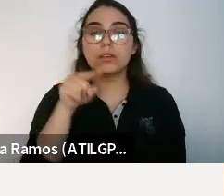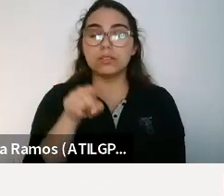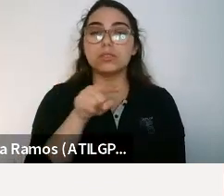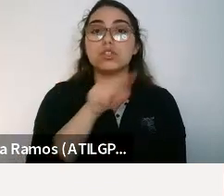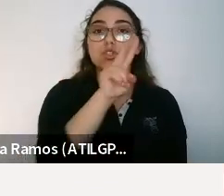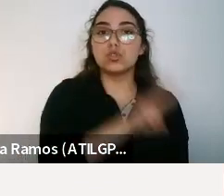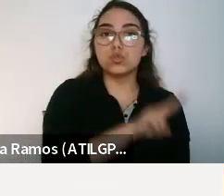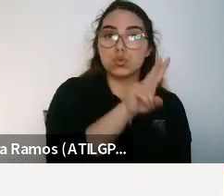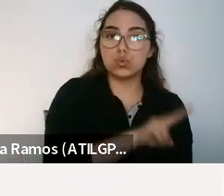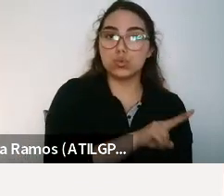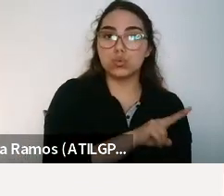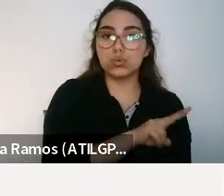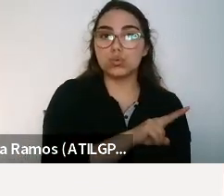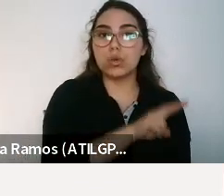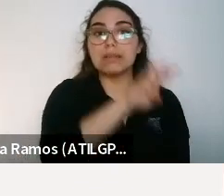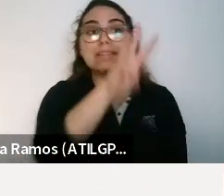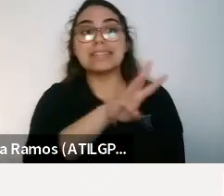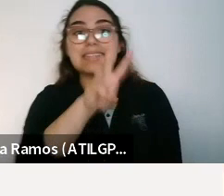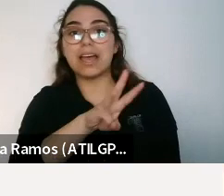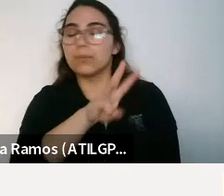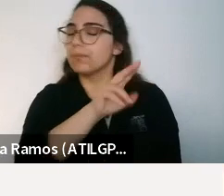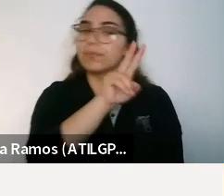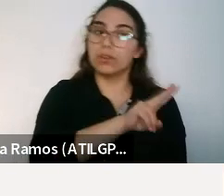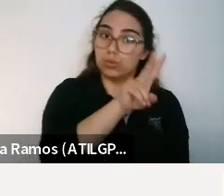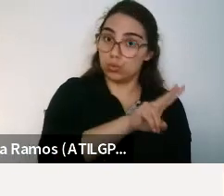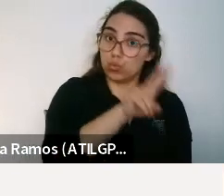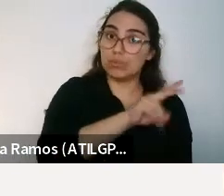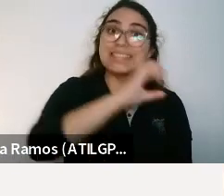ciclo, do segundo ciclo ao secundário,